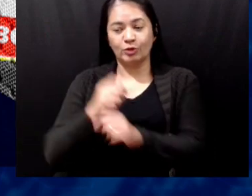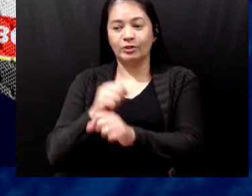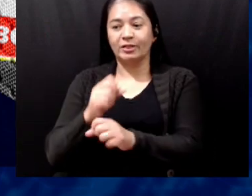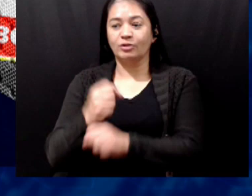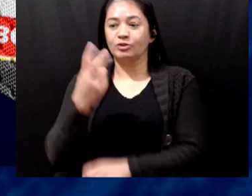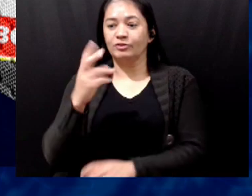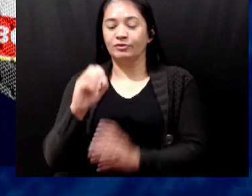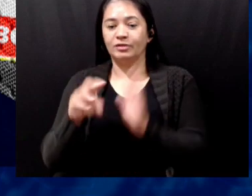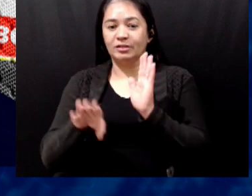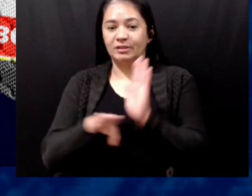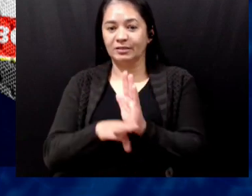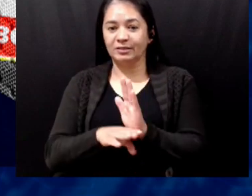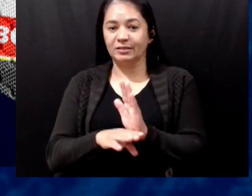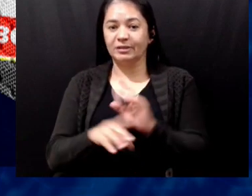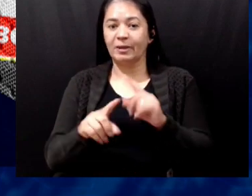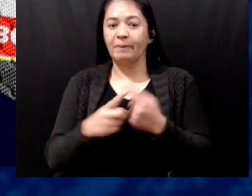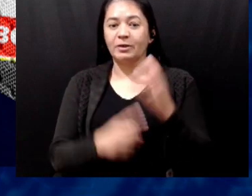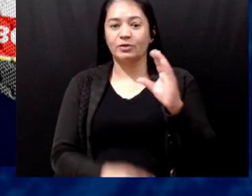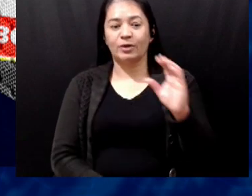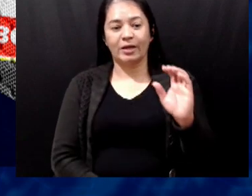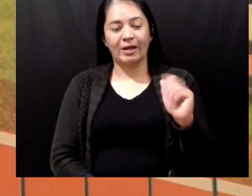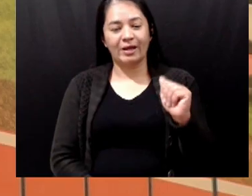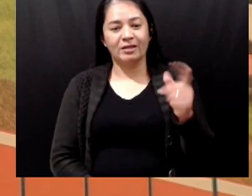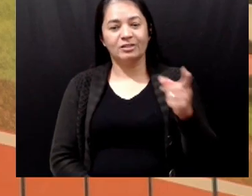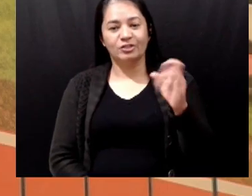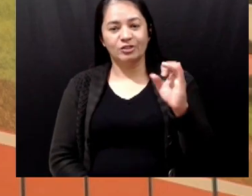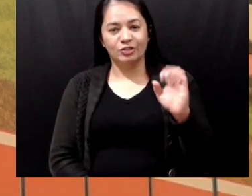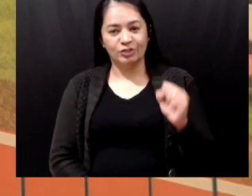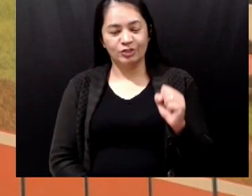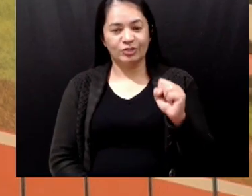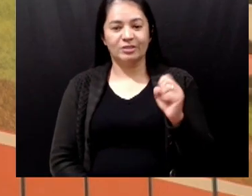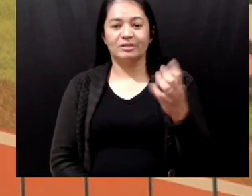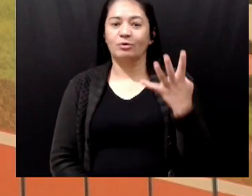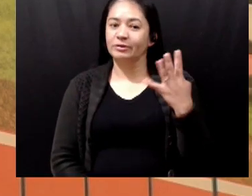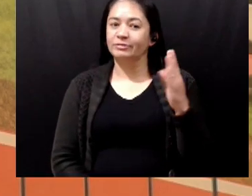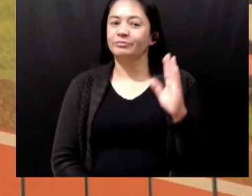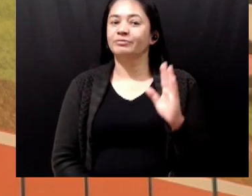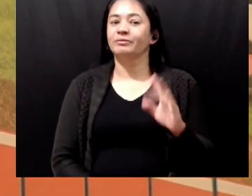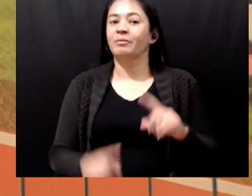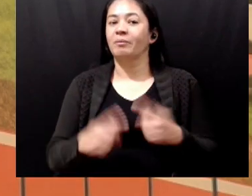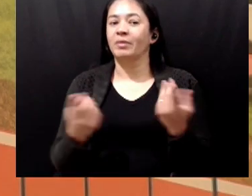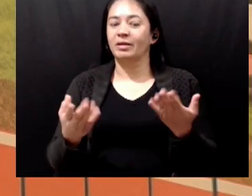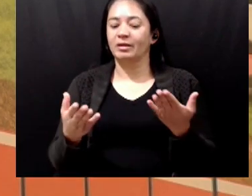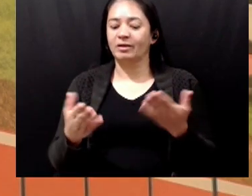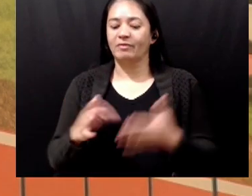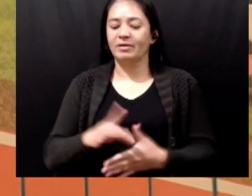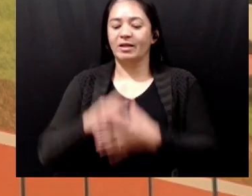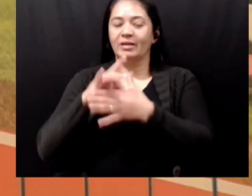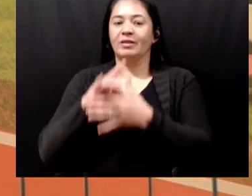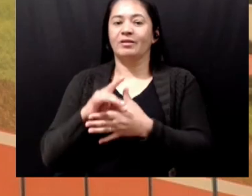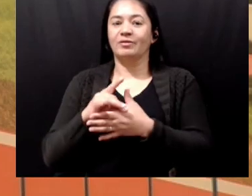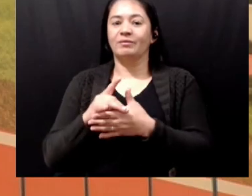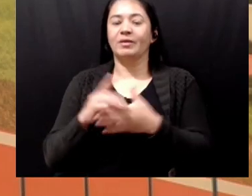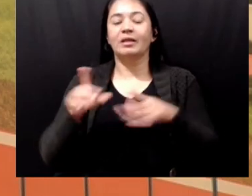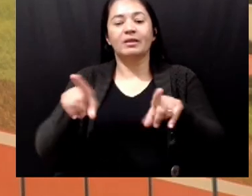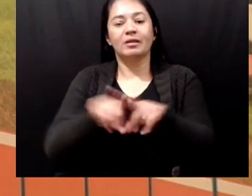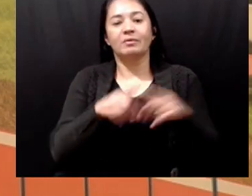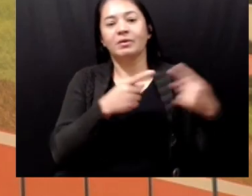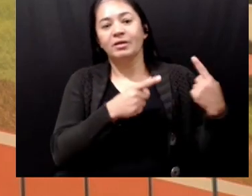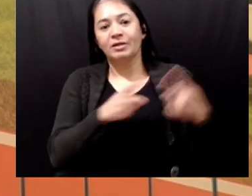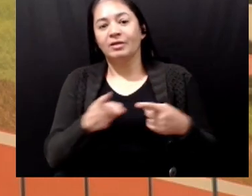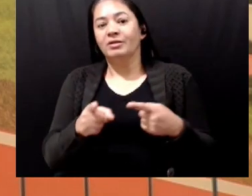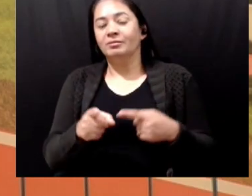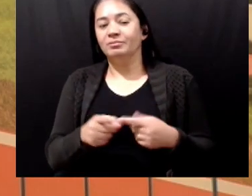do Caxias. Então, mesmo que vença hoje, não chega à liderança. E o adversário de logo mais,